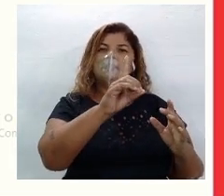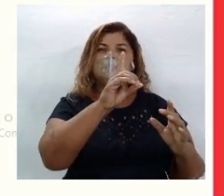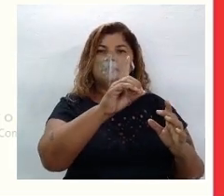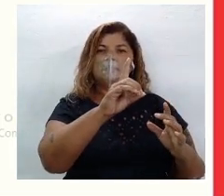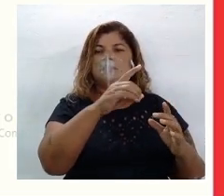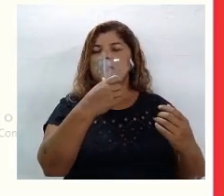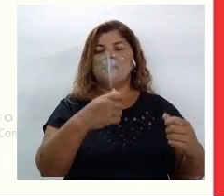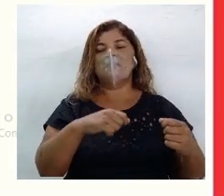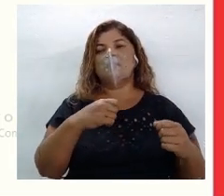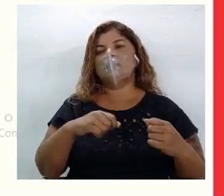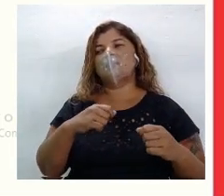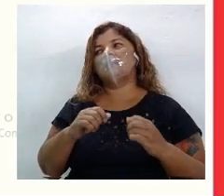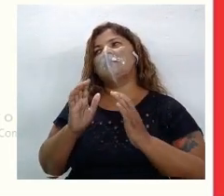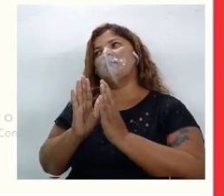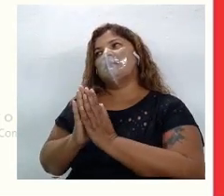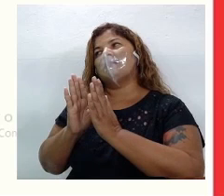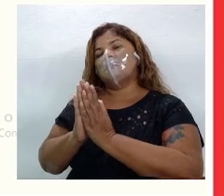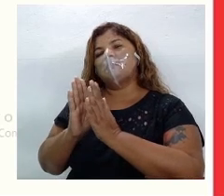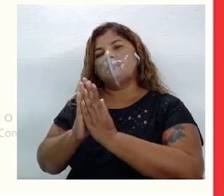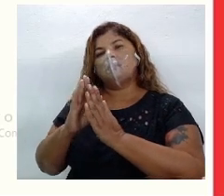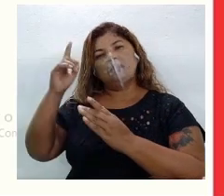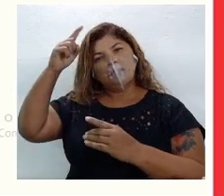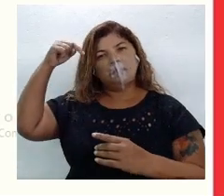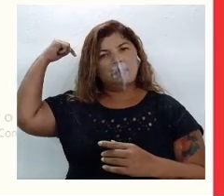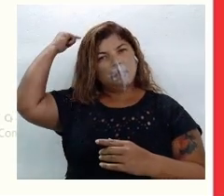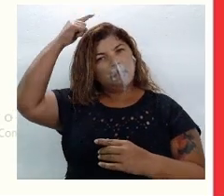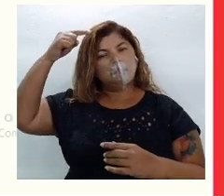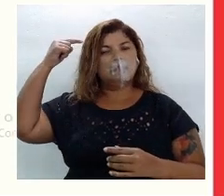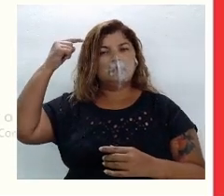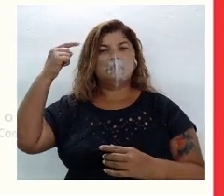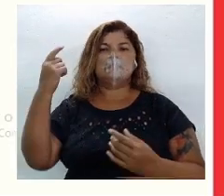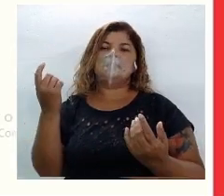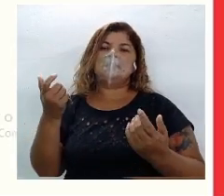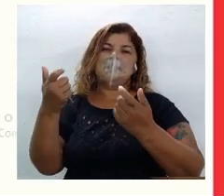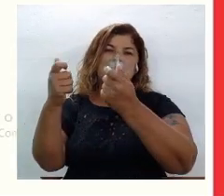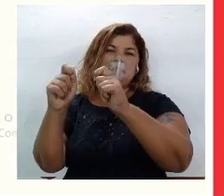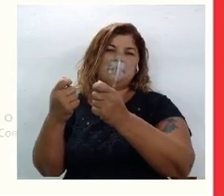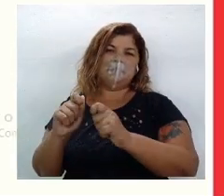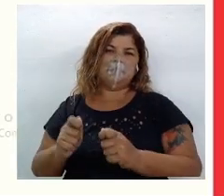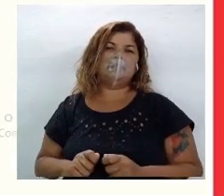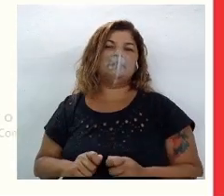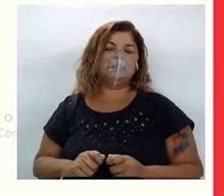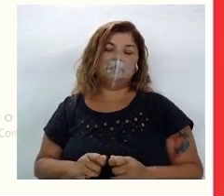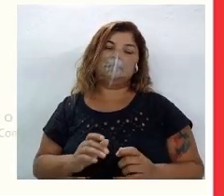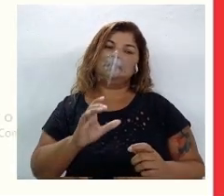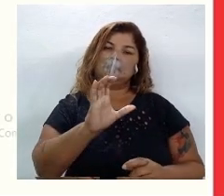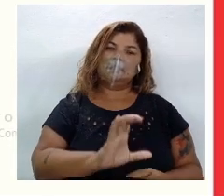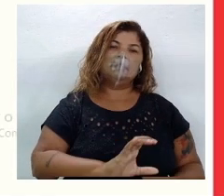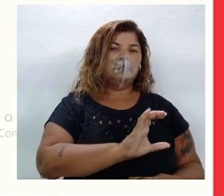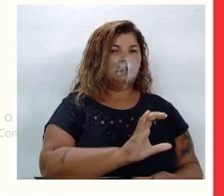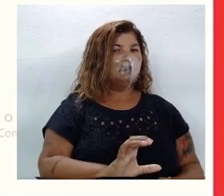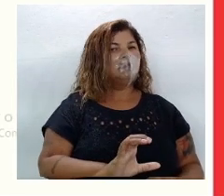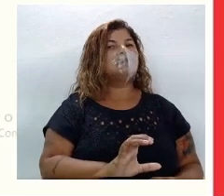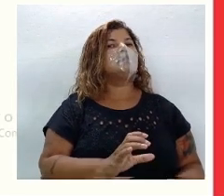Criador, sem a necessidade de um intermediário, diferentemente da fé católica. E